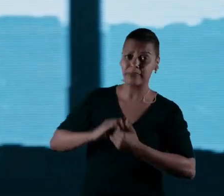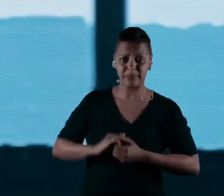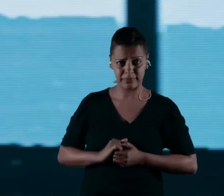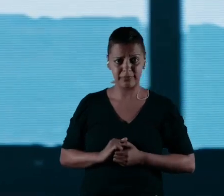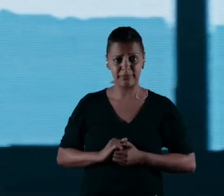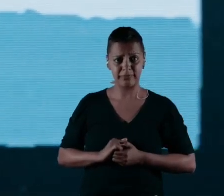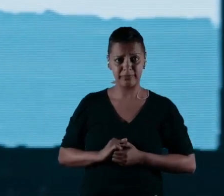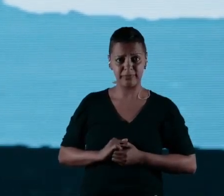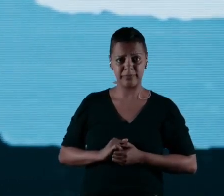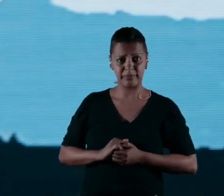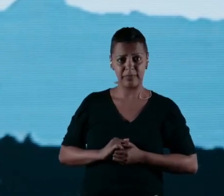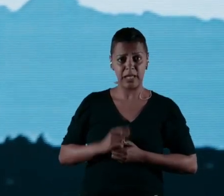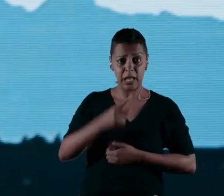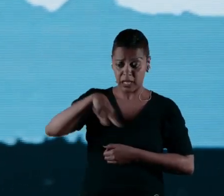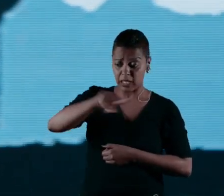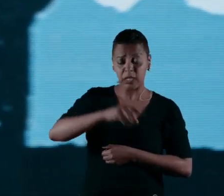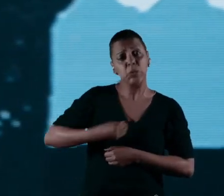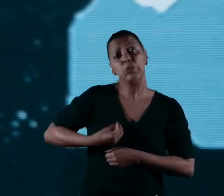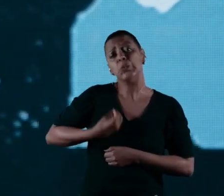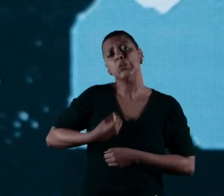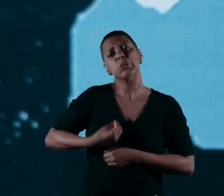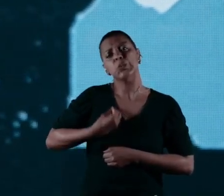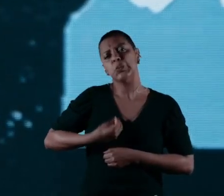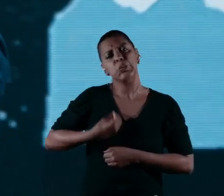Se a tua vida hoje